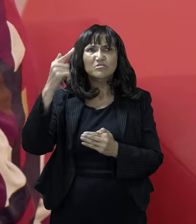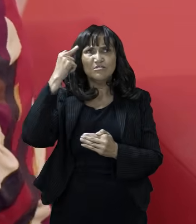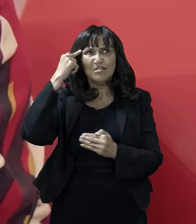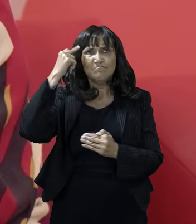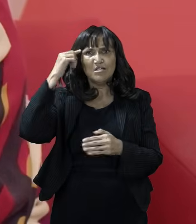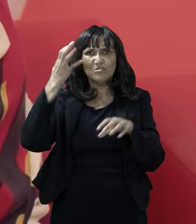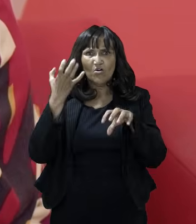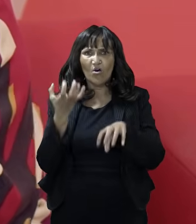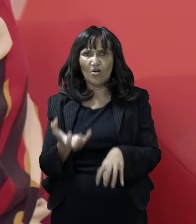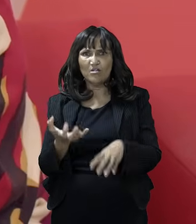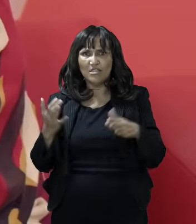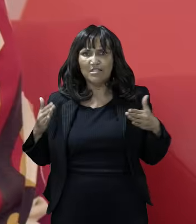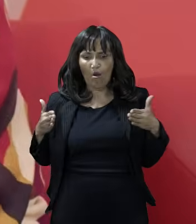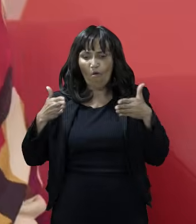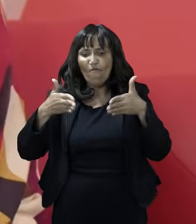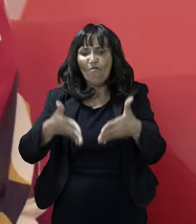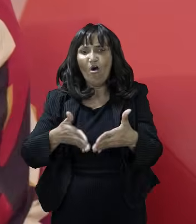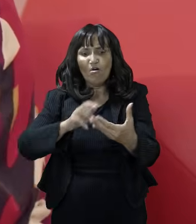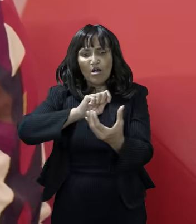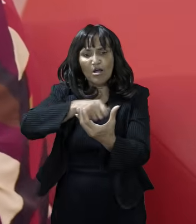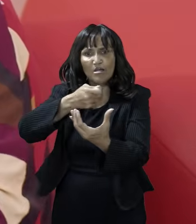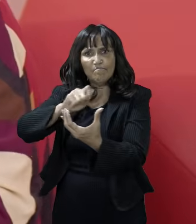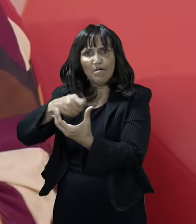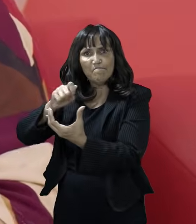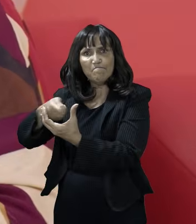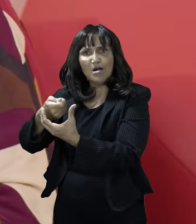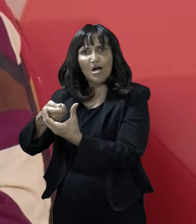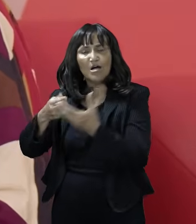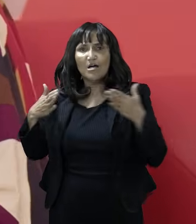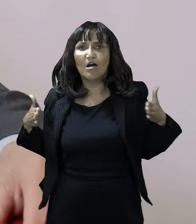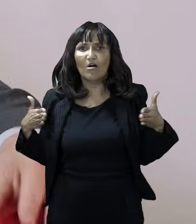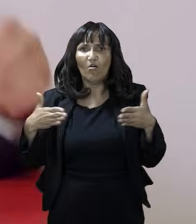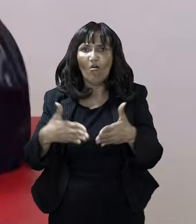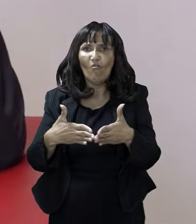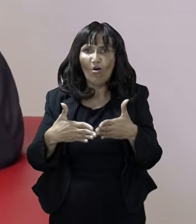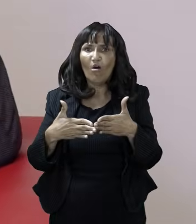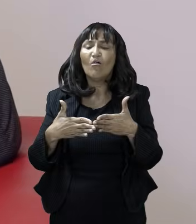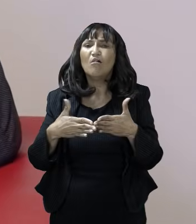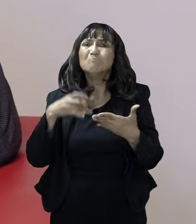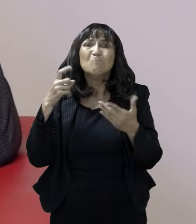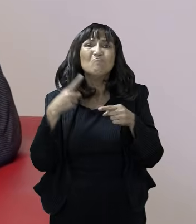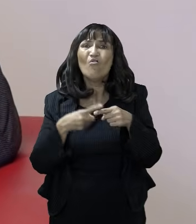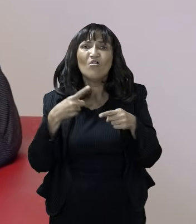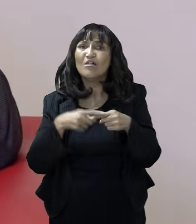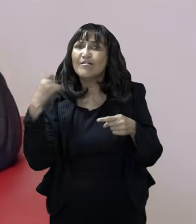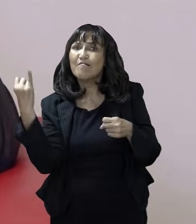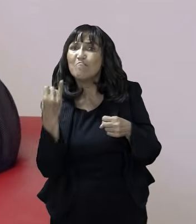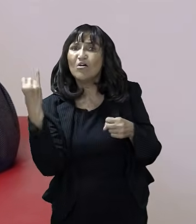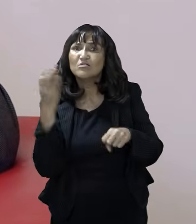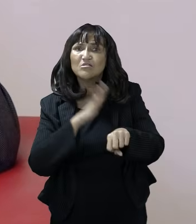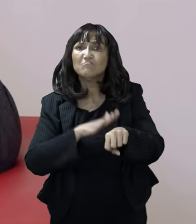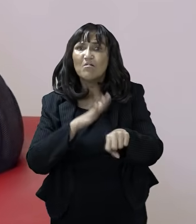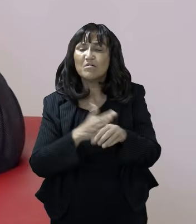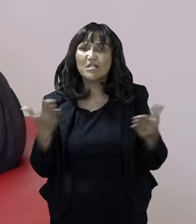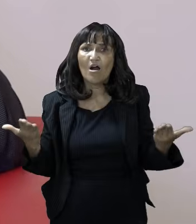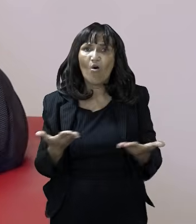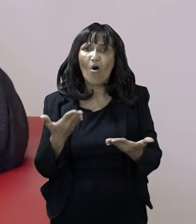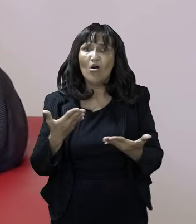focado nessas 3 palavras e por que elas são tão importantes nesse momento? Olha, a